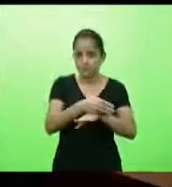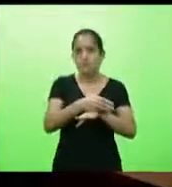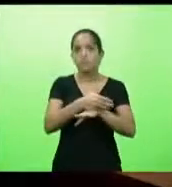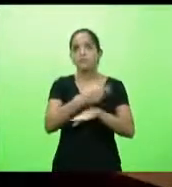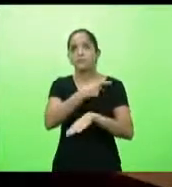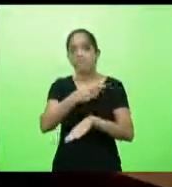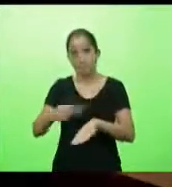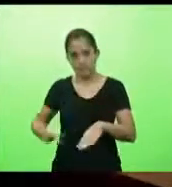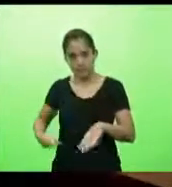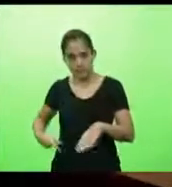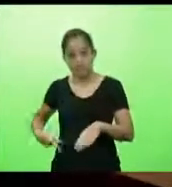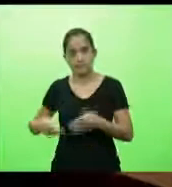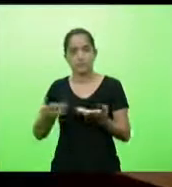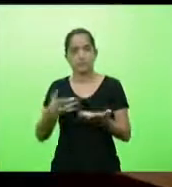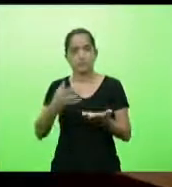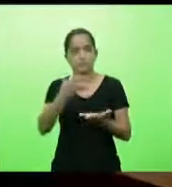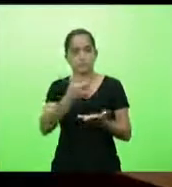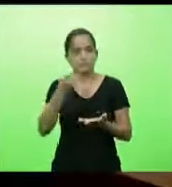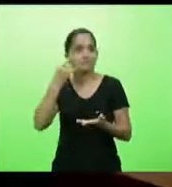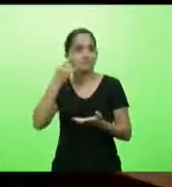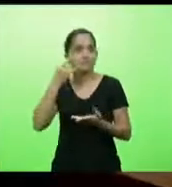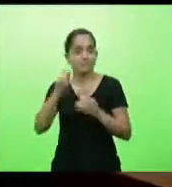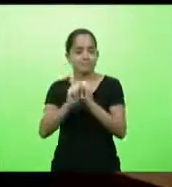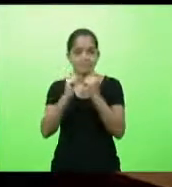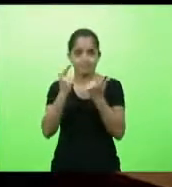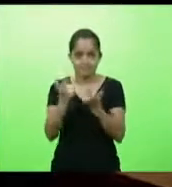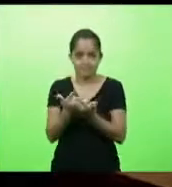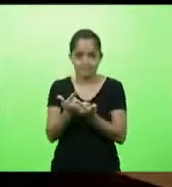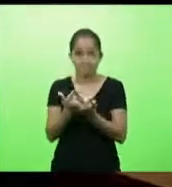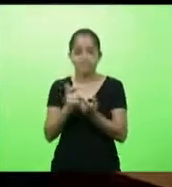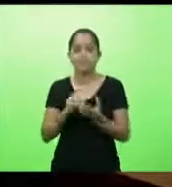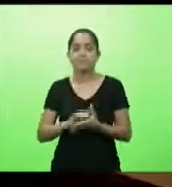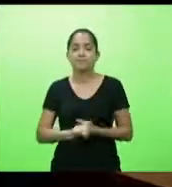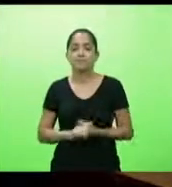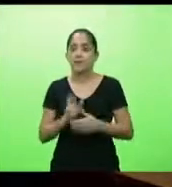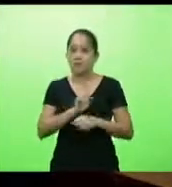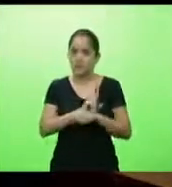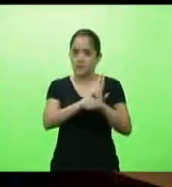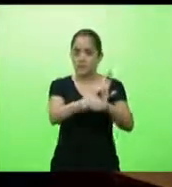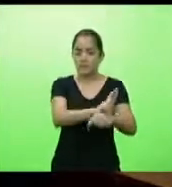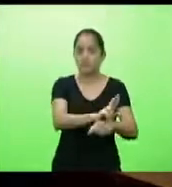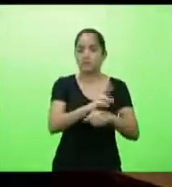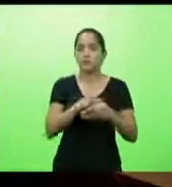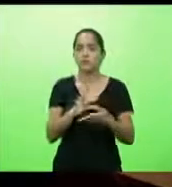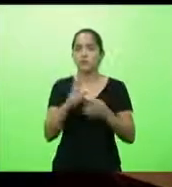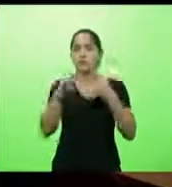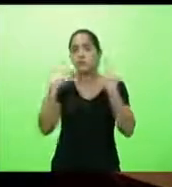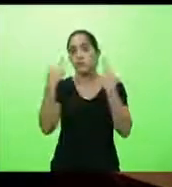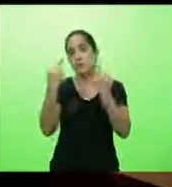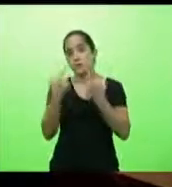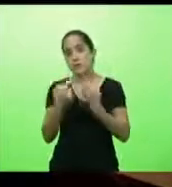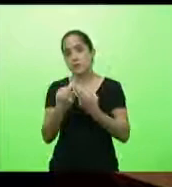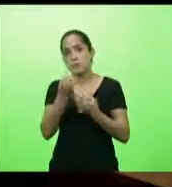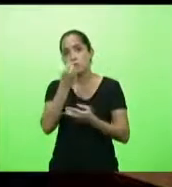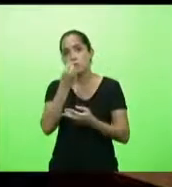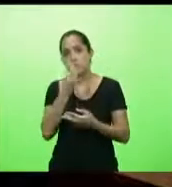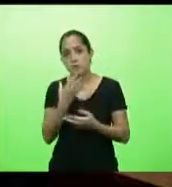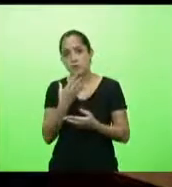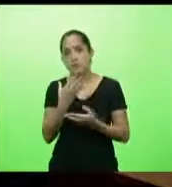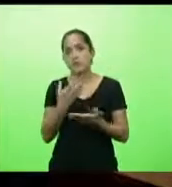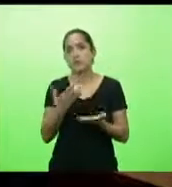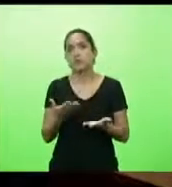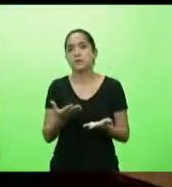o Mauro de Nadal, em que falou por todos os deputados. Uma reunião muito produtiva, em